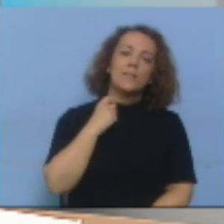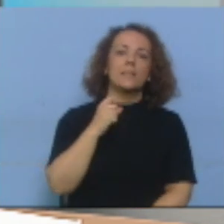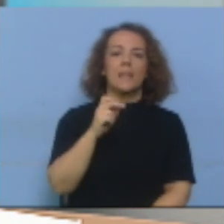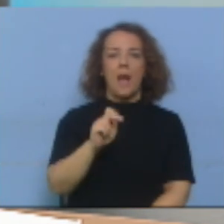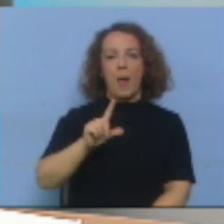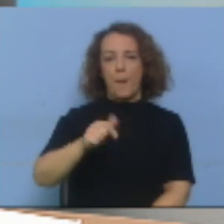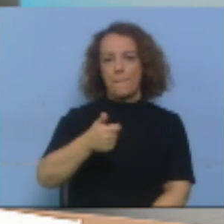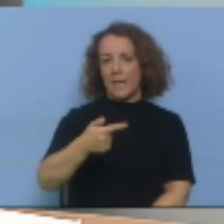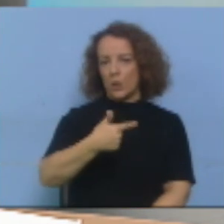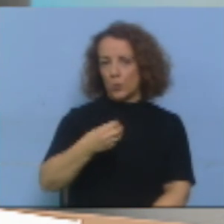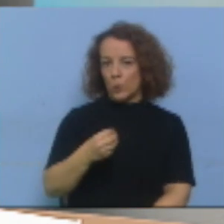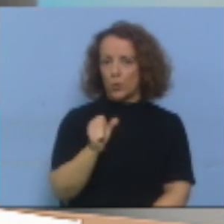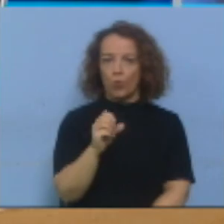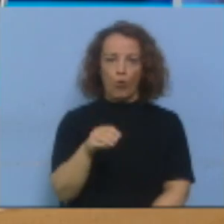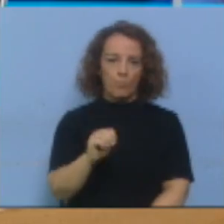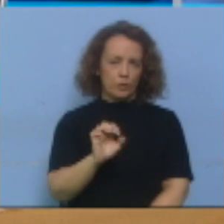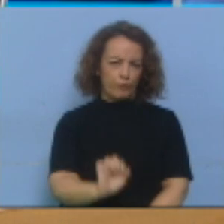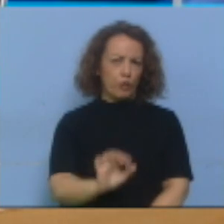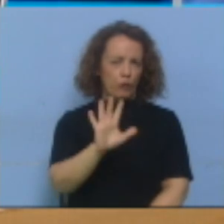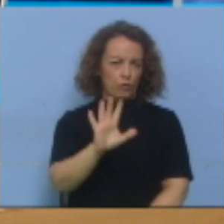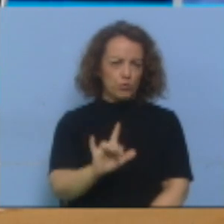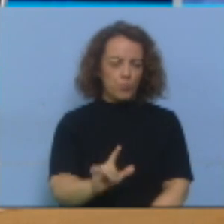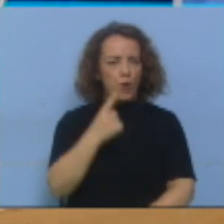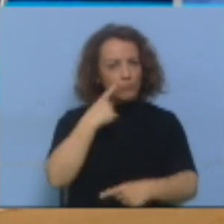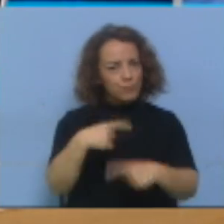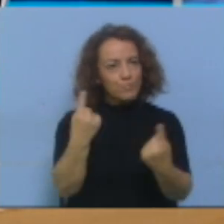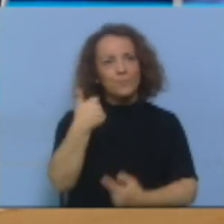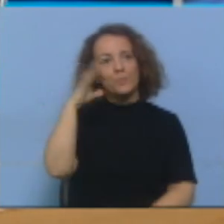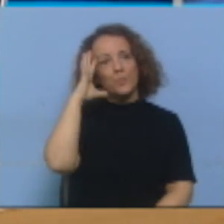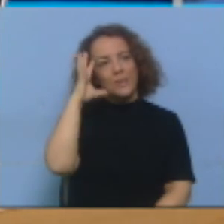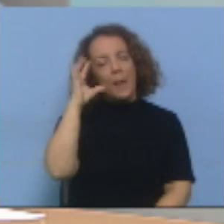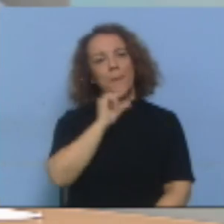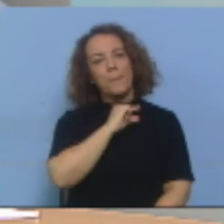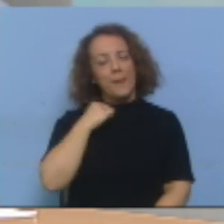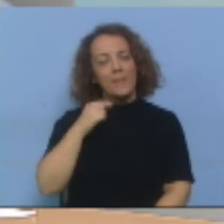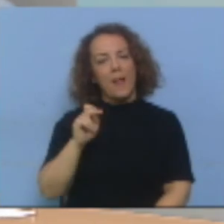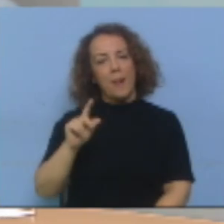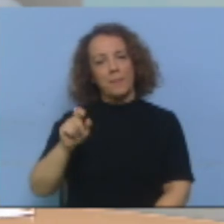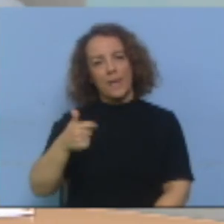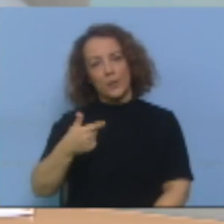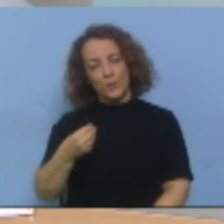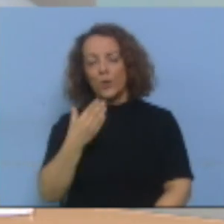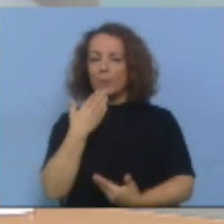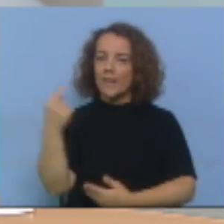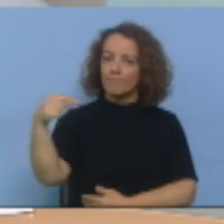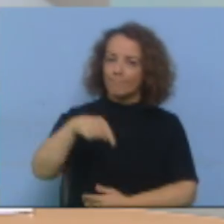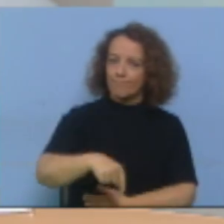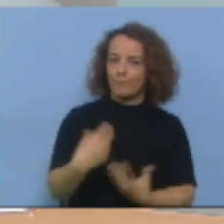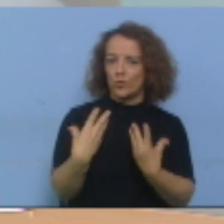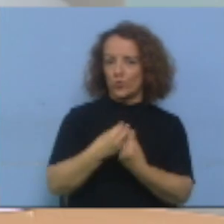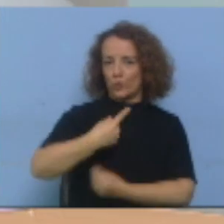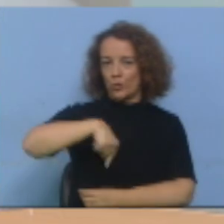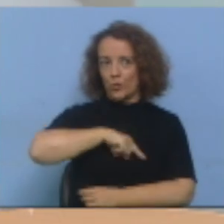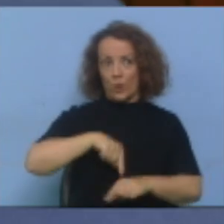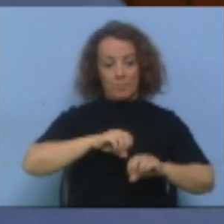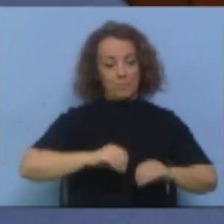em Lisboa, nos vai agora apresentar. Padre Alberto, boa tarde. Boa tarde, Paulo. Muito obrigado por estar connosco neste início